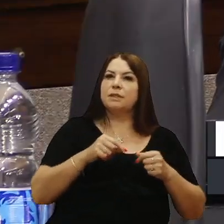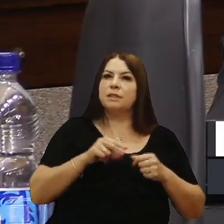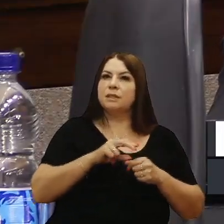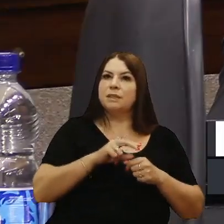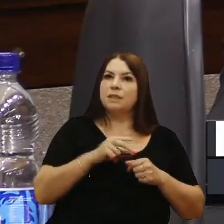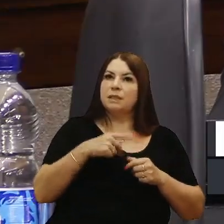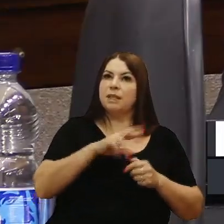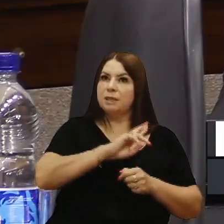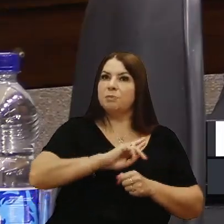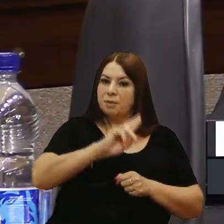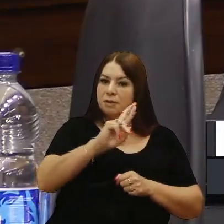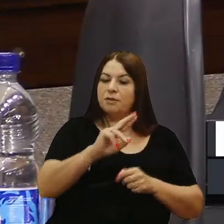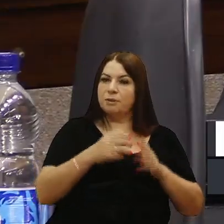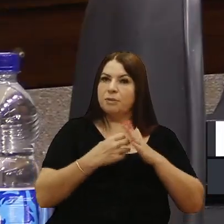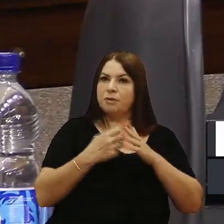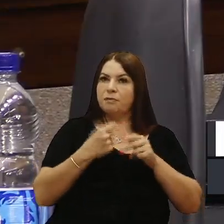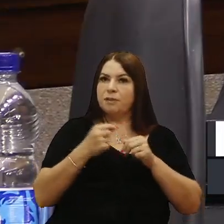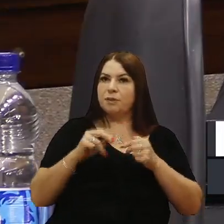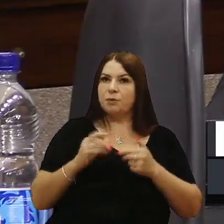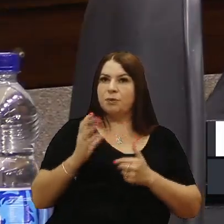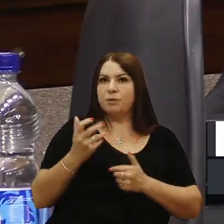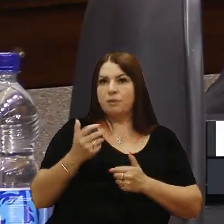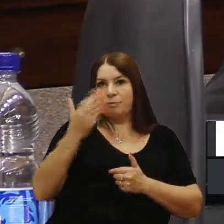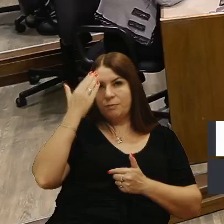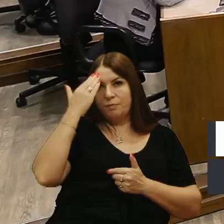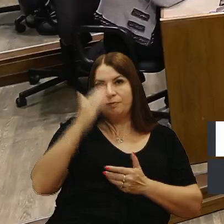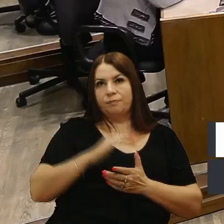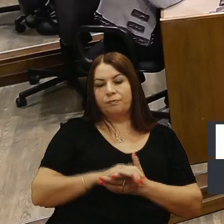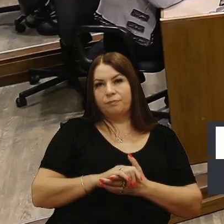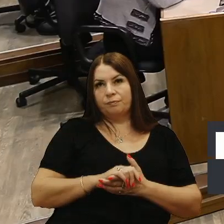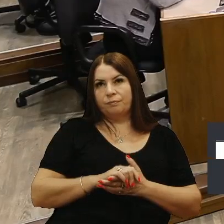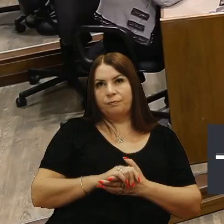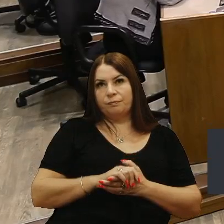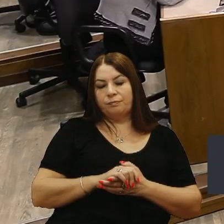camiseta, realmente fazer a coisa acontecer. Obrigado.